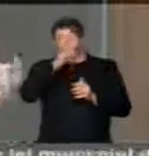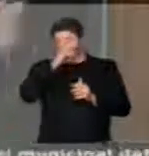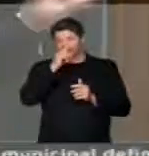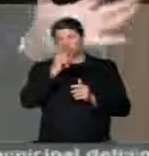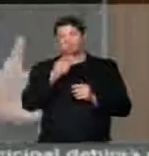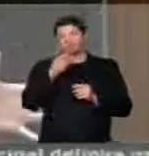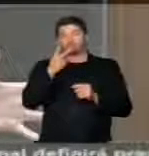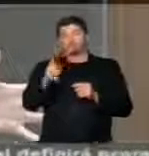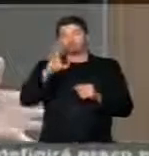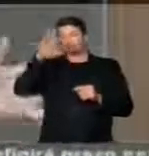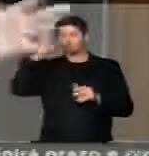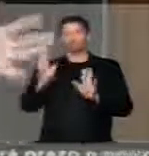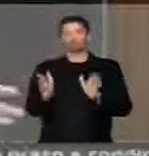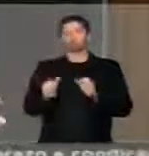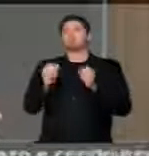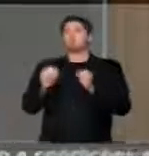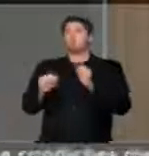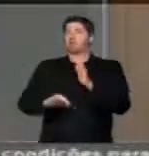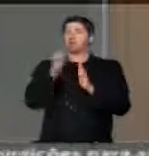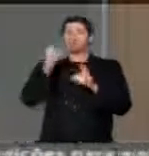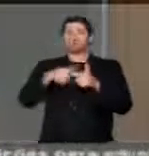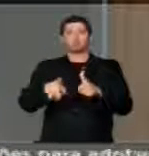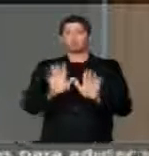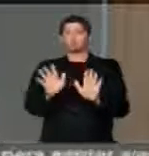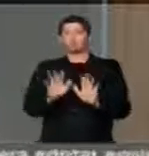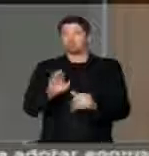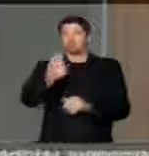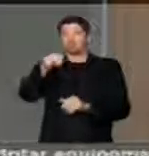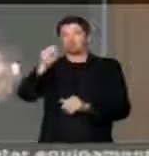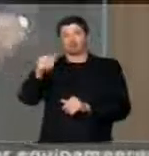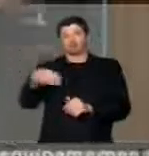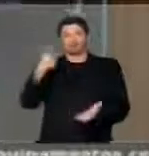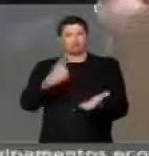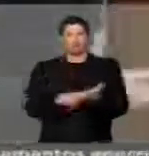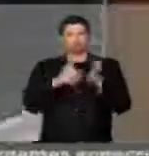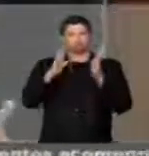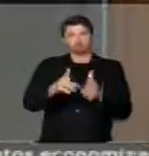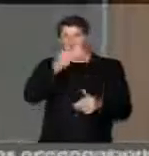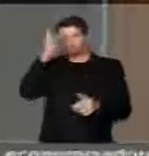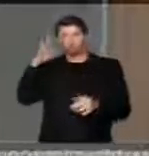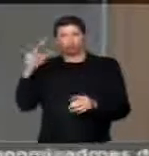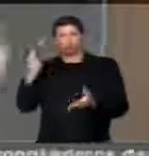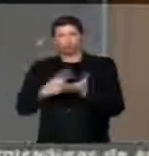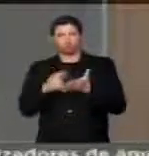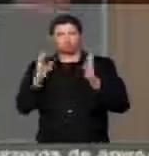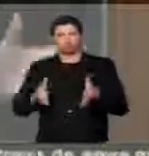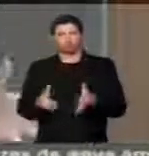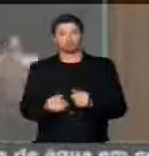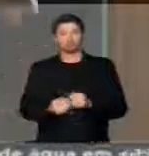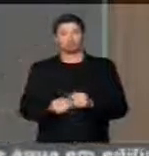o recebendo na porta do palácio, o fez acompanhá-la até a